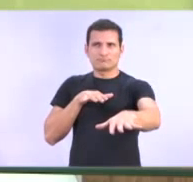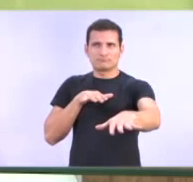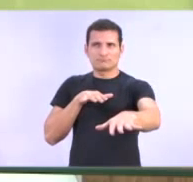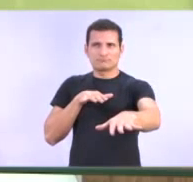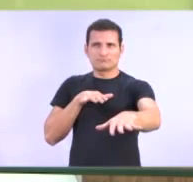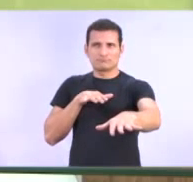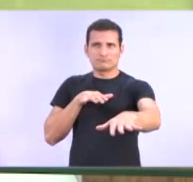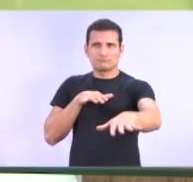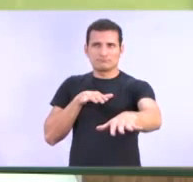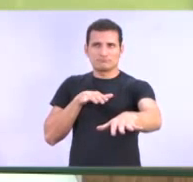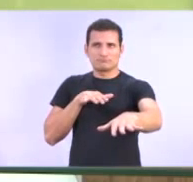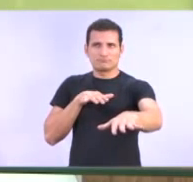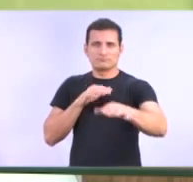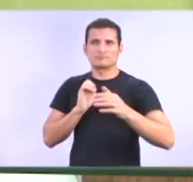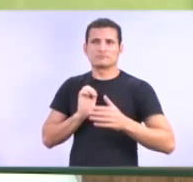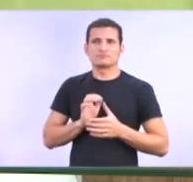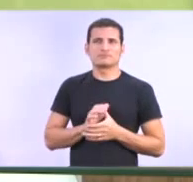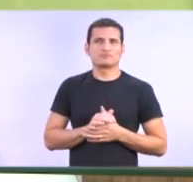uma